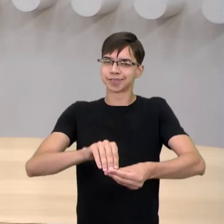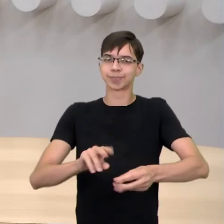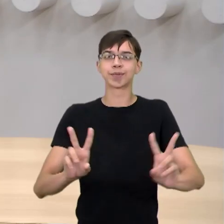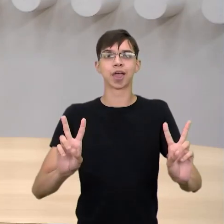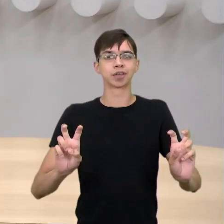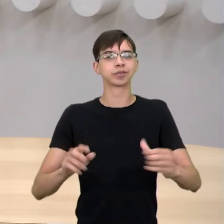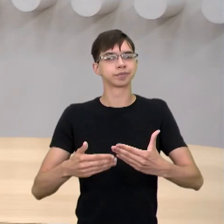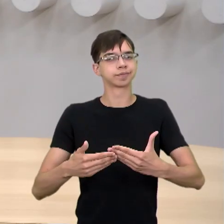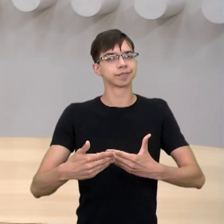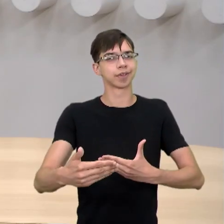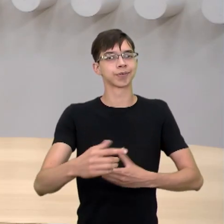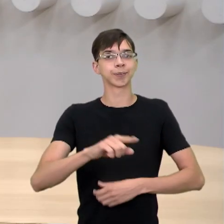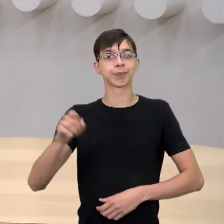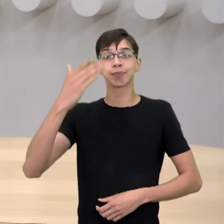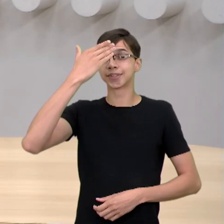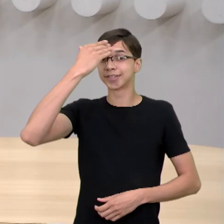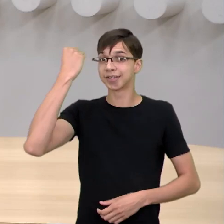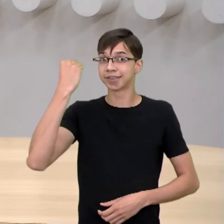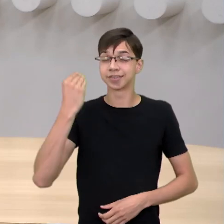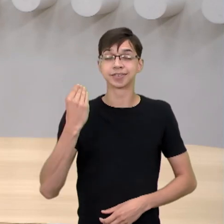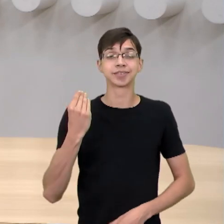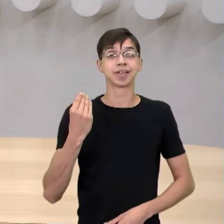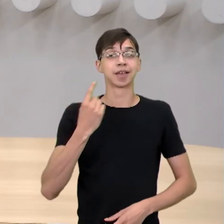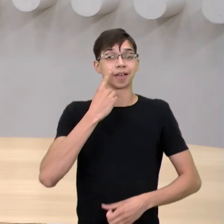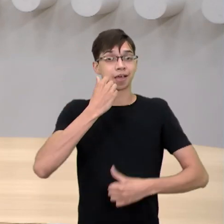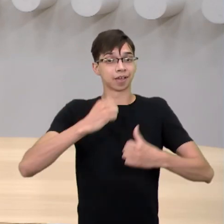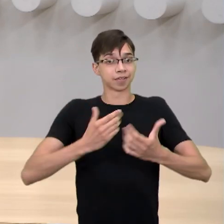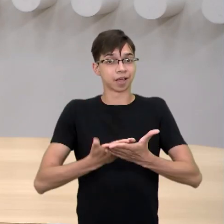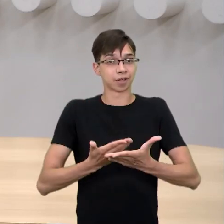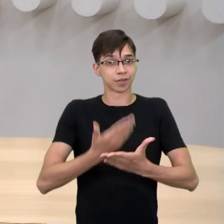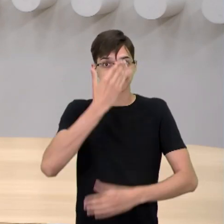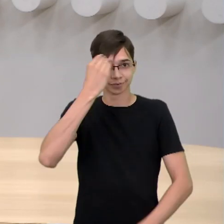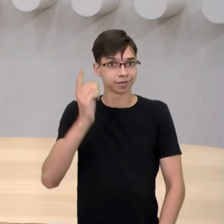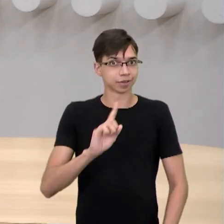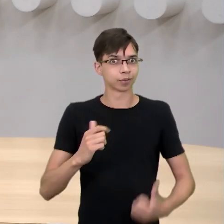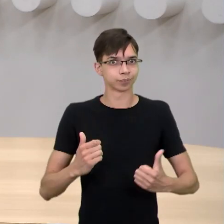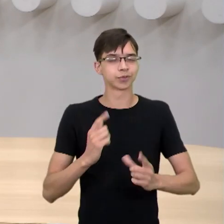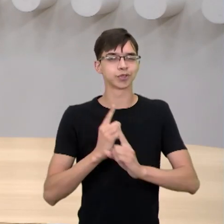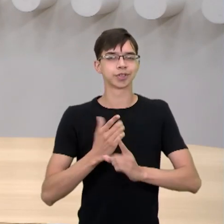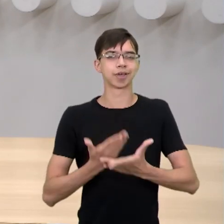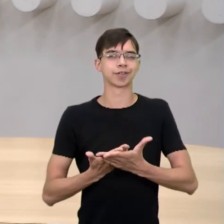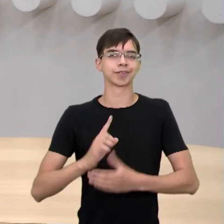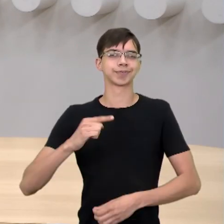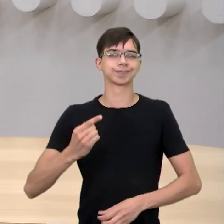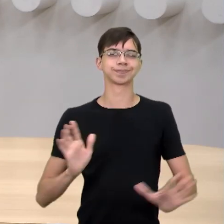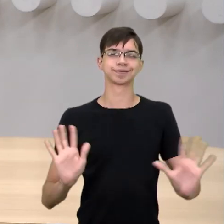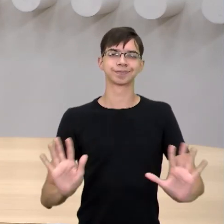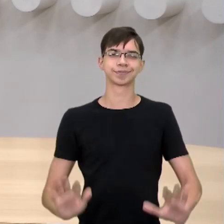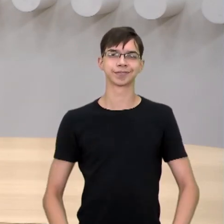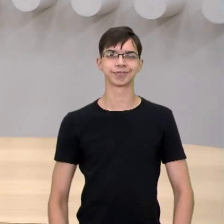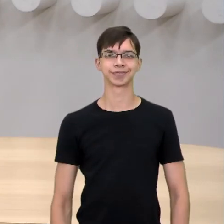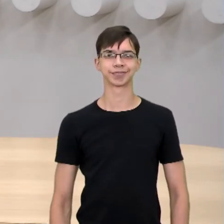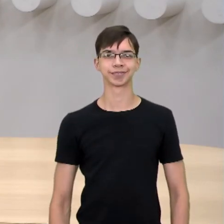Não esqueça de avaliar a nossa aula, né? E a gente se vê aí nas próximas aulas. Então, até mais!